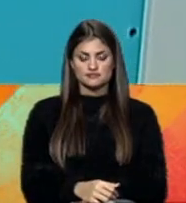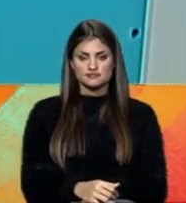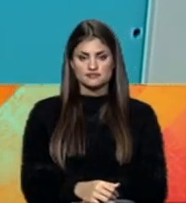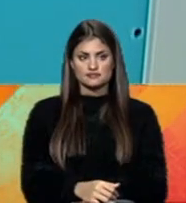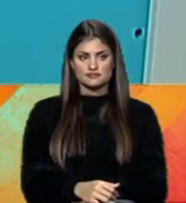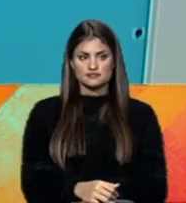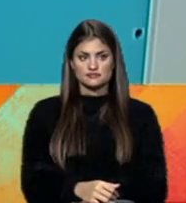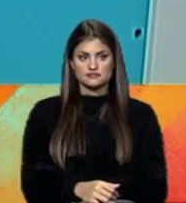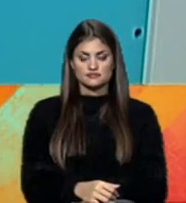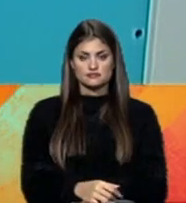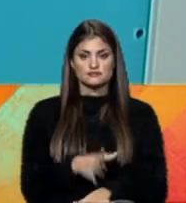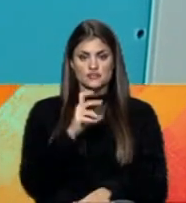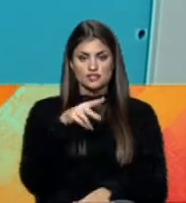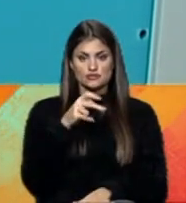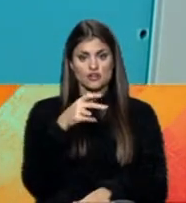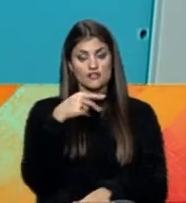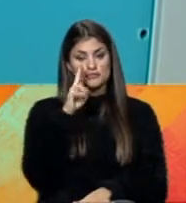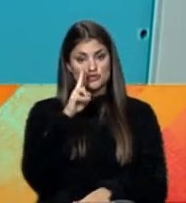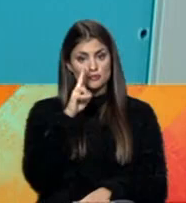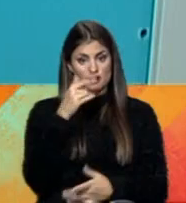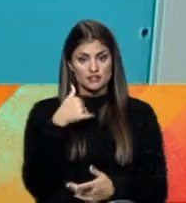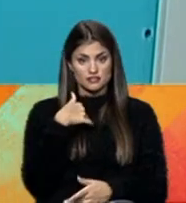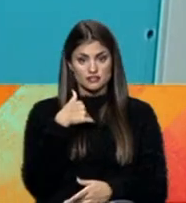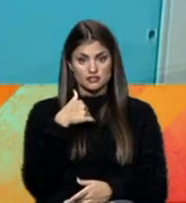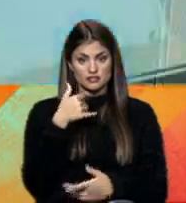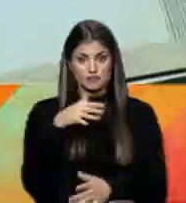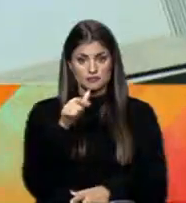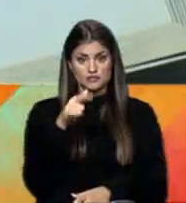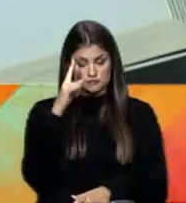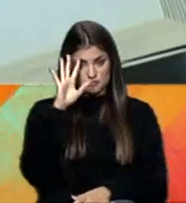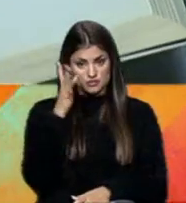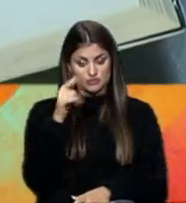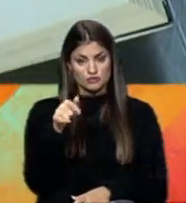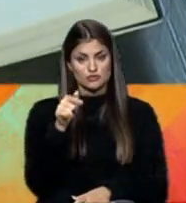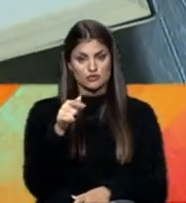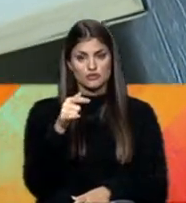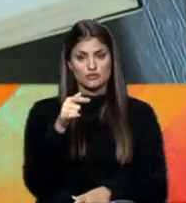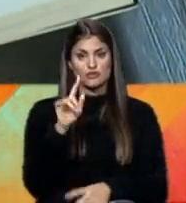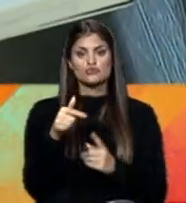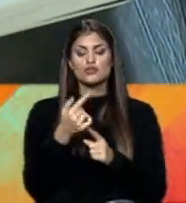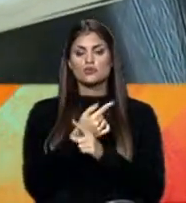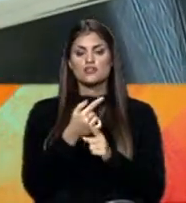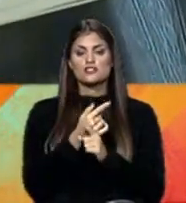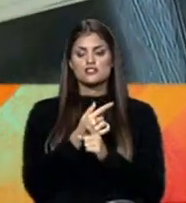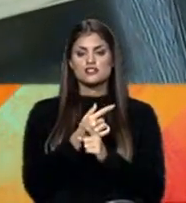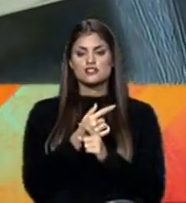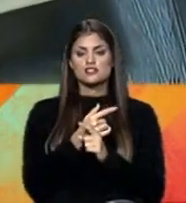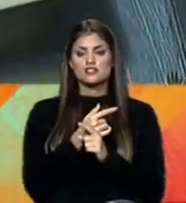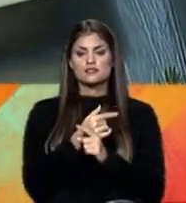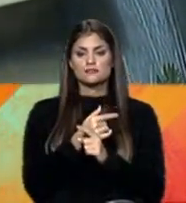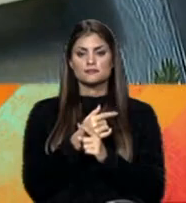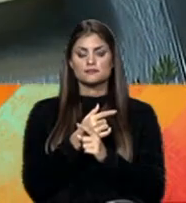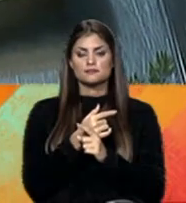E a Joana vai-me perdoar, porque ela está ali na regida, assim, lá vem este doido aqui com mais uma coisa. Impensável para um espaço como que